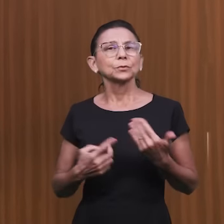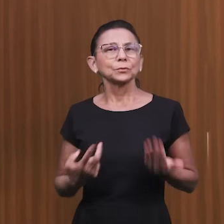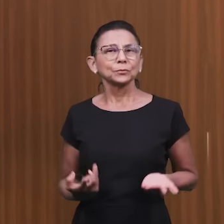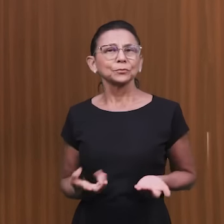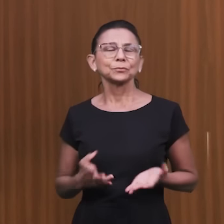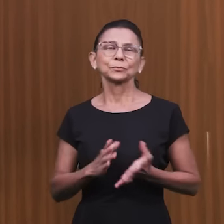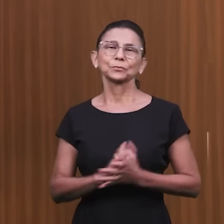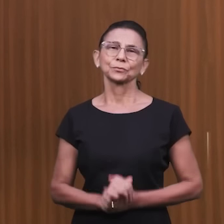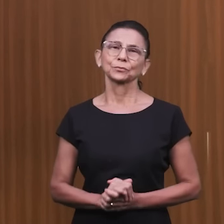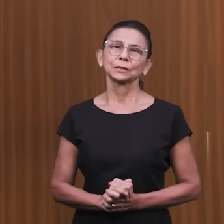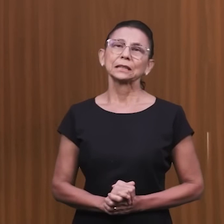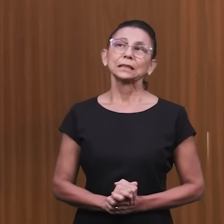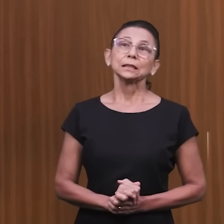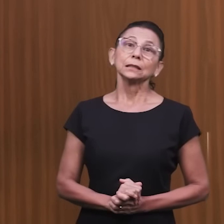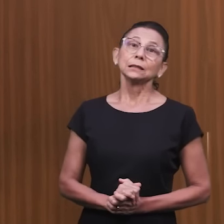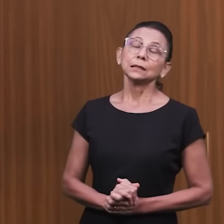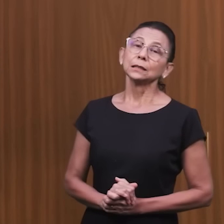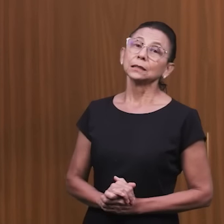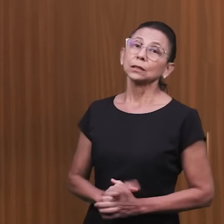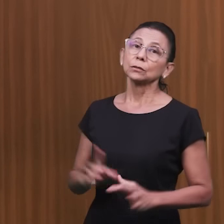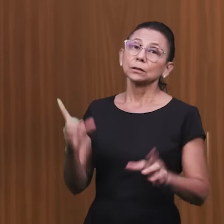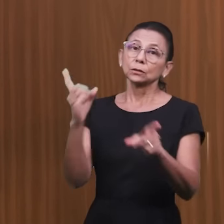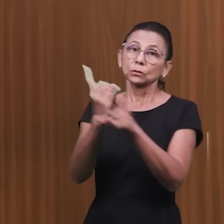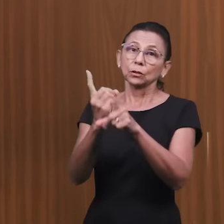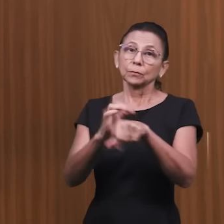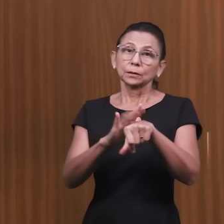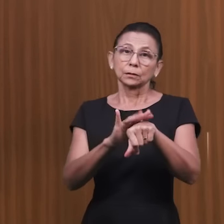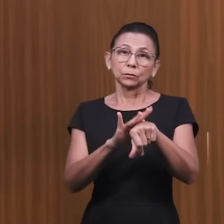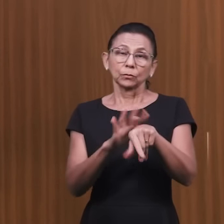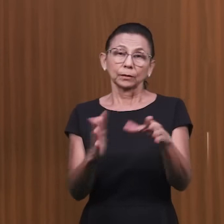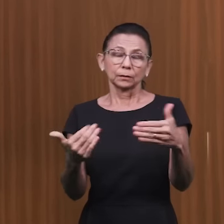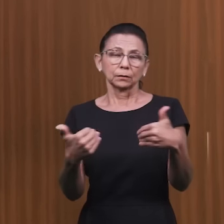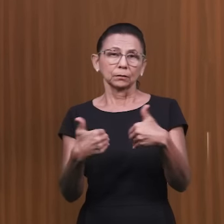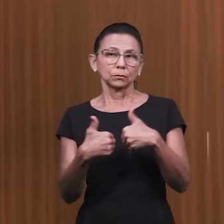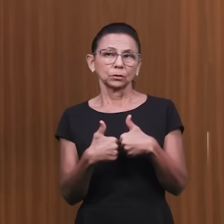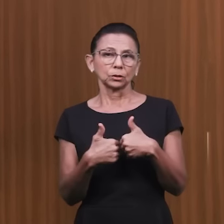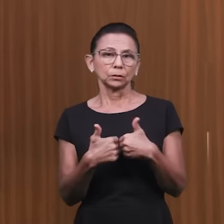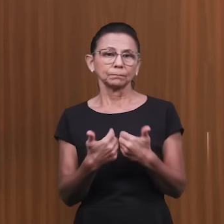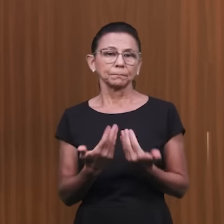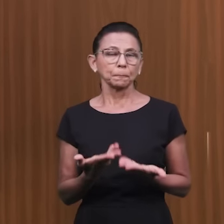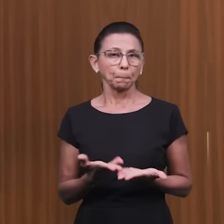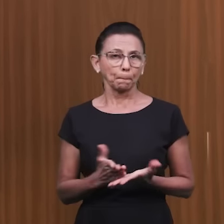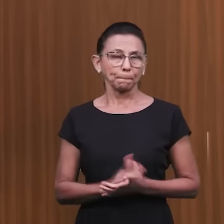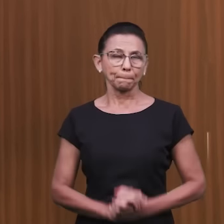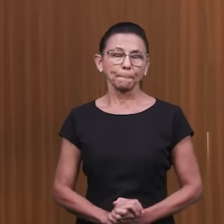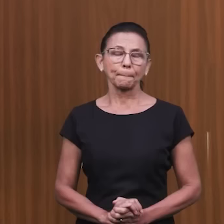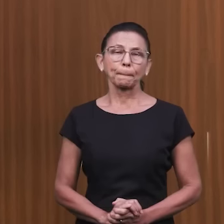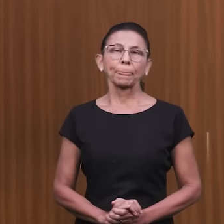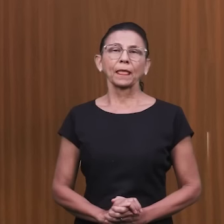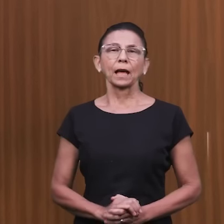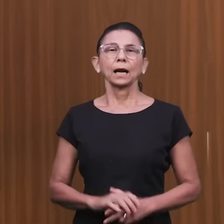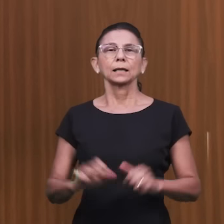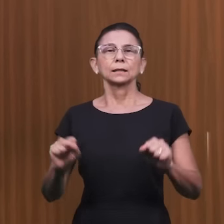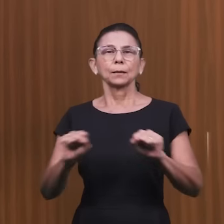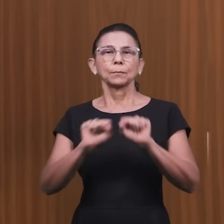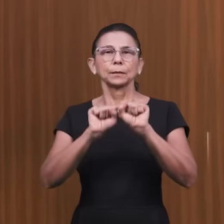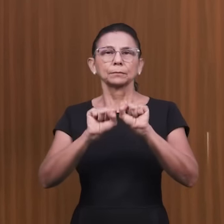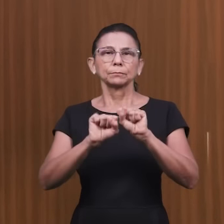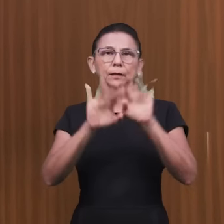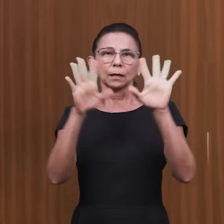vezes esse diagnóstico vem a partir do diagnóstico de um filho, essas perguntas são mais